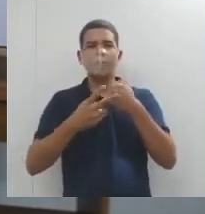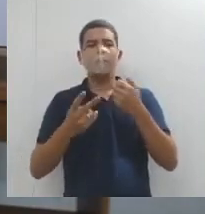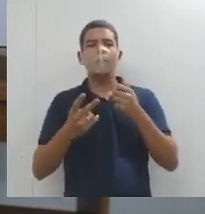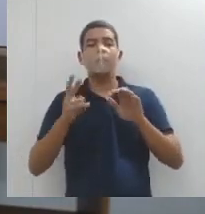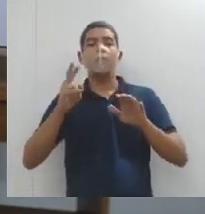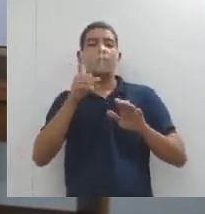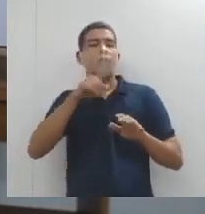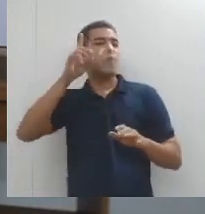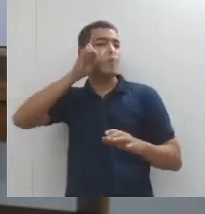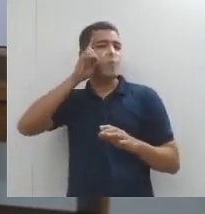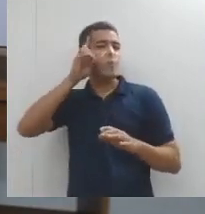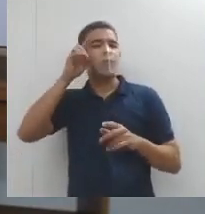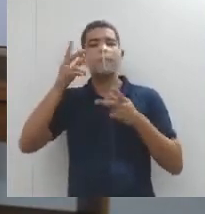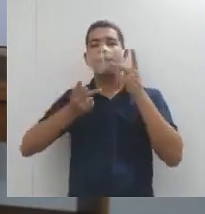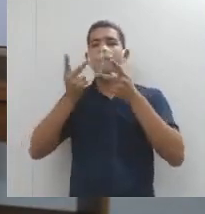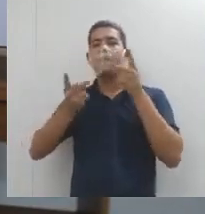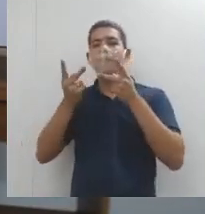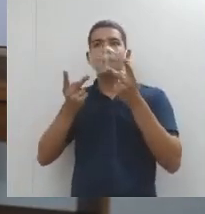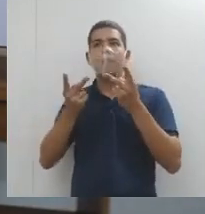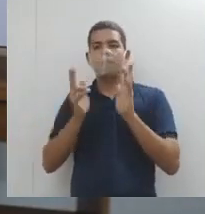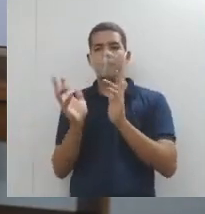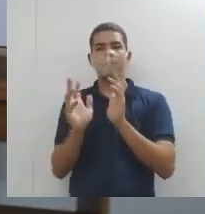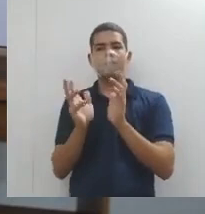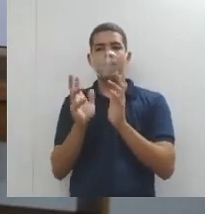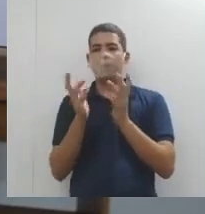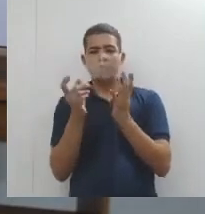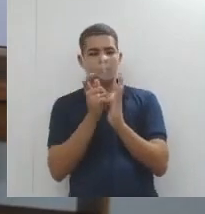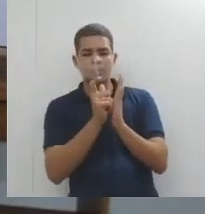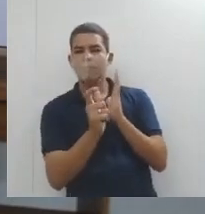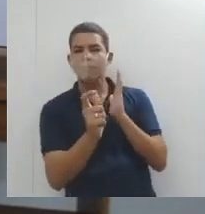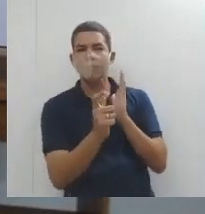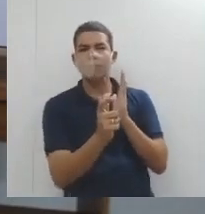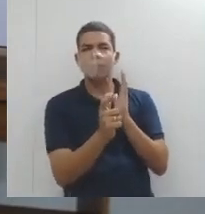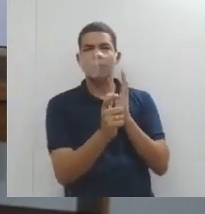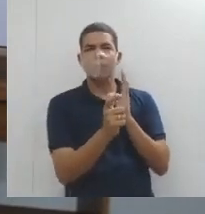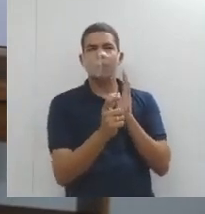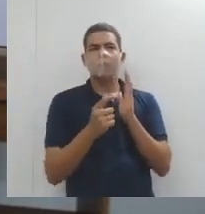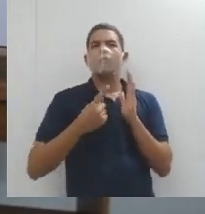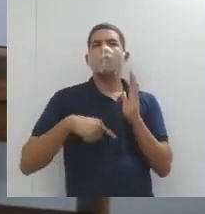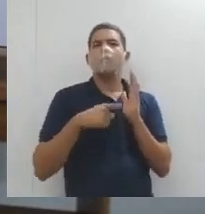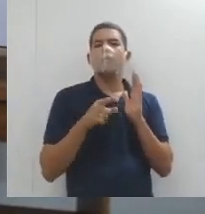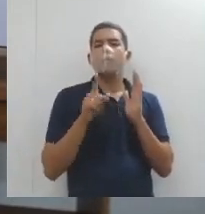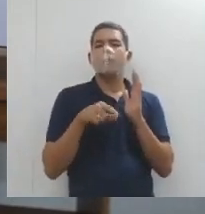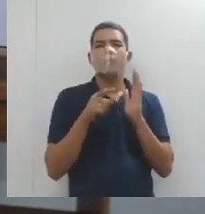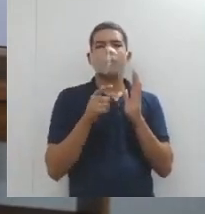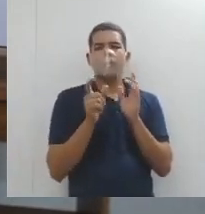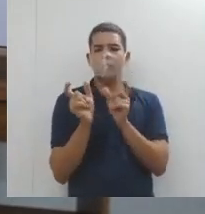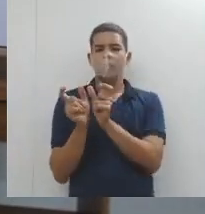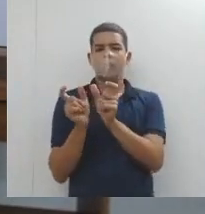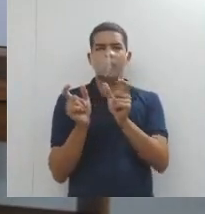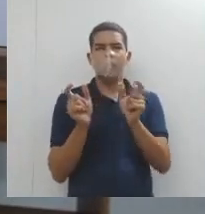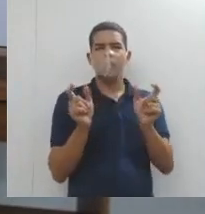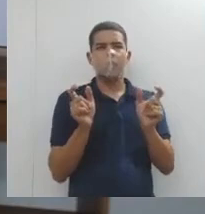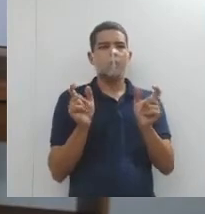no nosso dia a dia, na nossa fala, na nossa escrita, tá? Nós construímos as